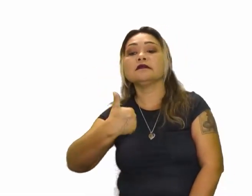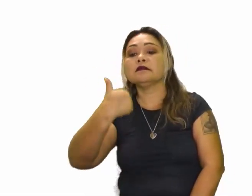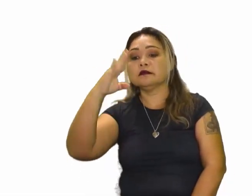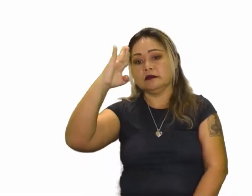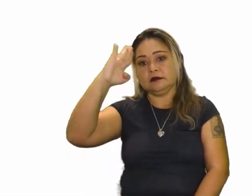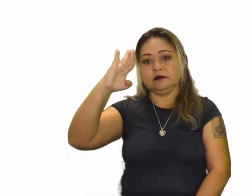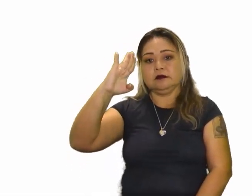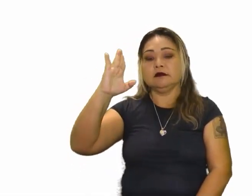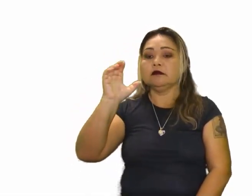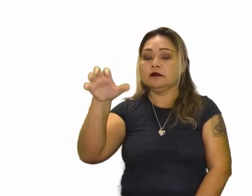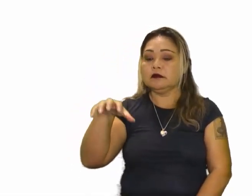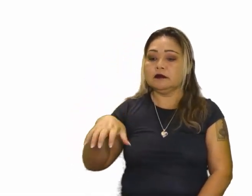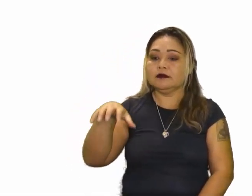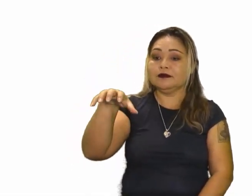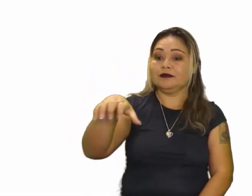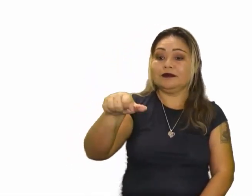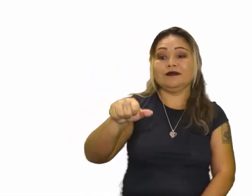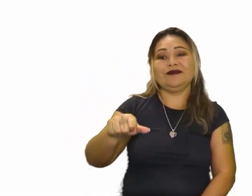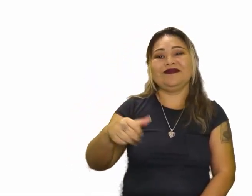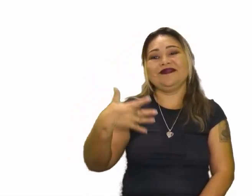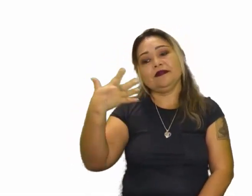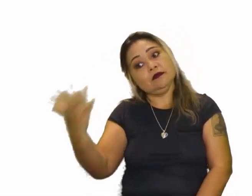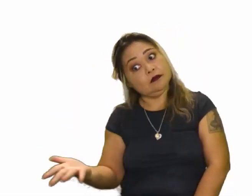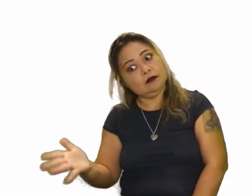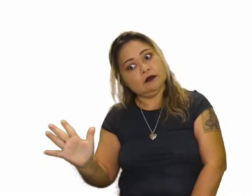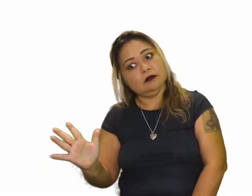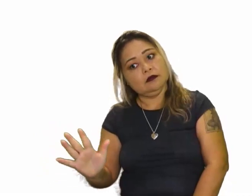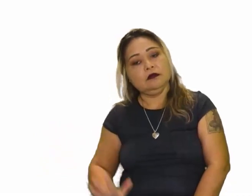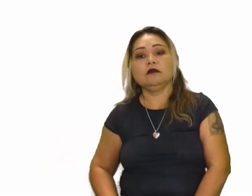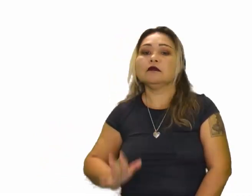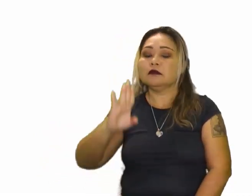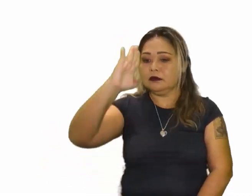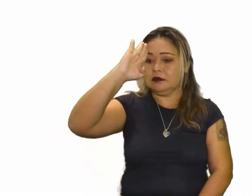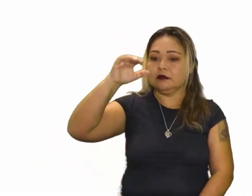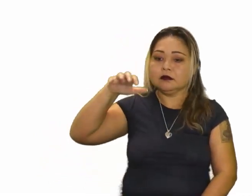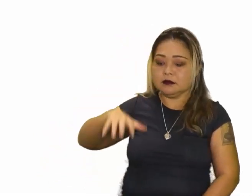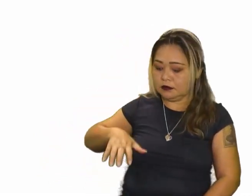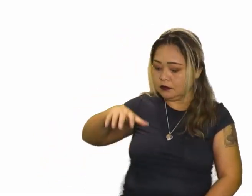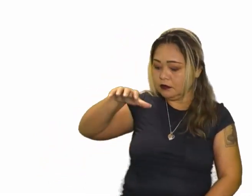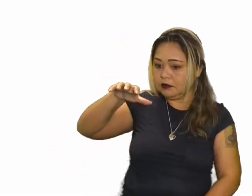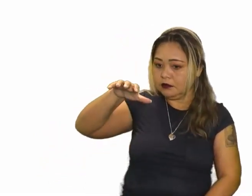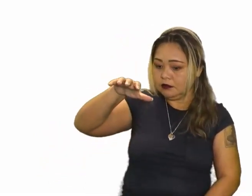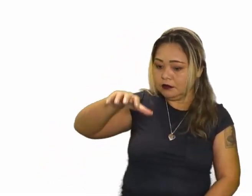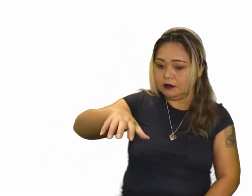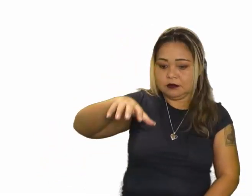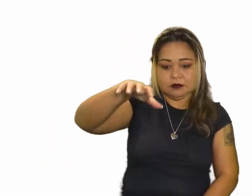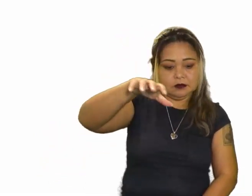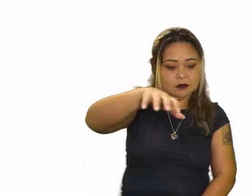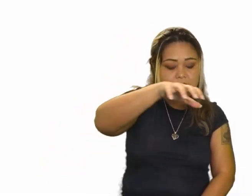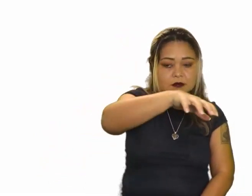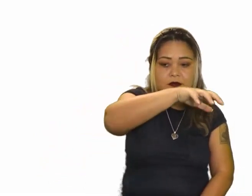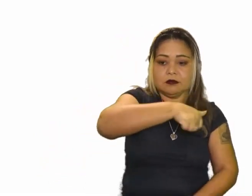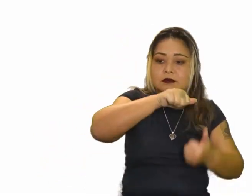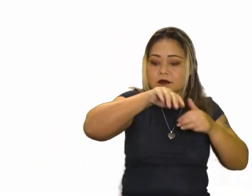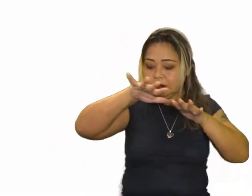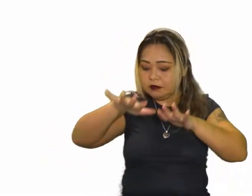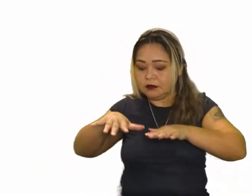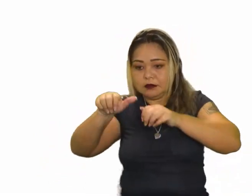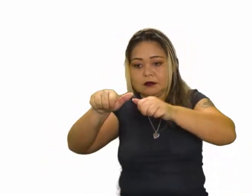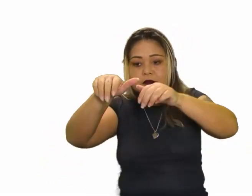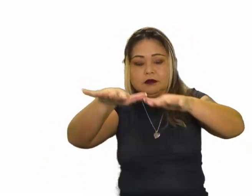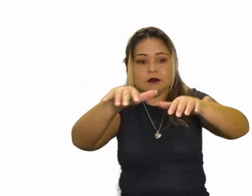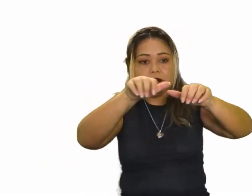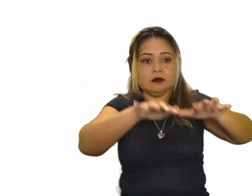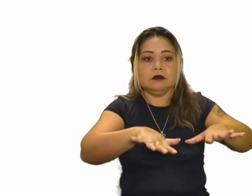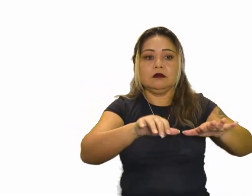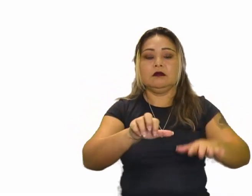Quais os principais setores... calma aí, ó. Quais os principais setores da instalação